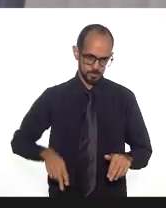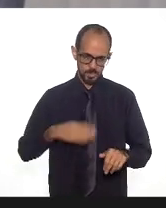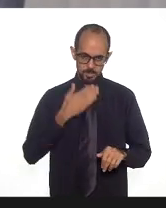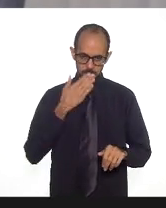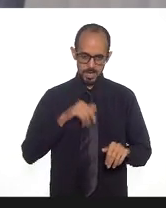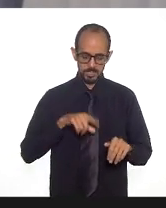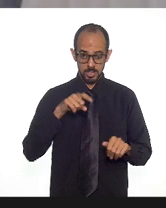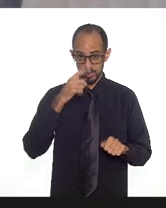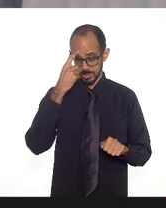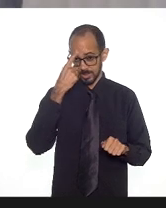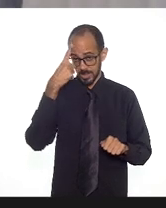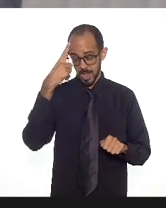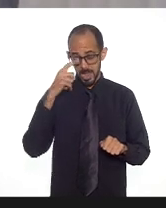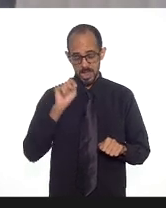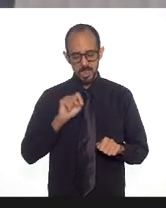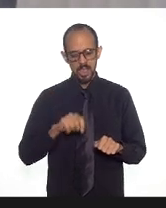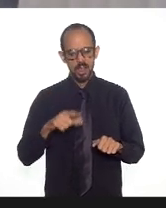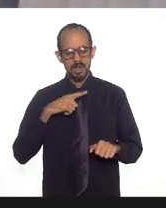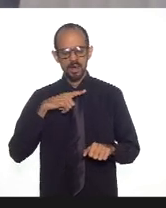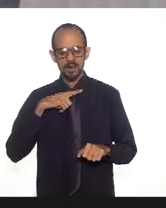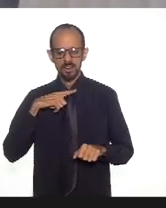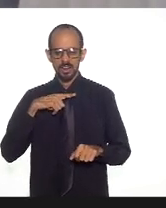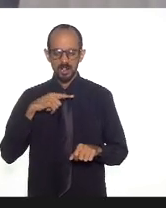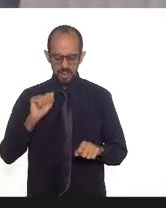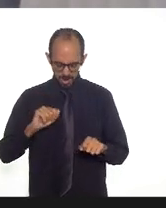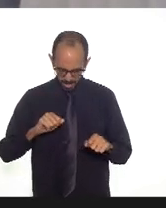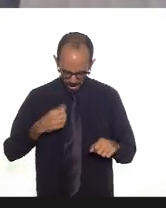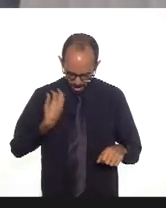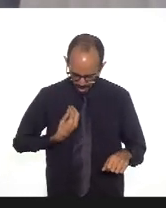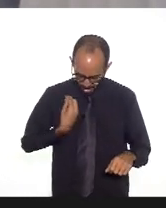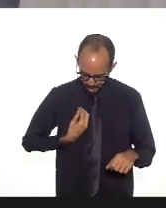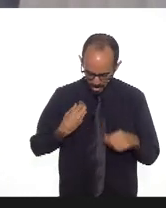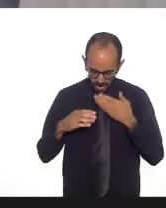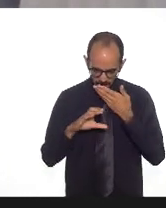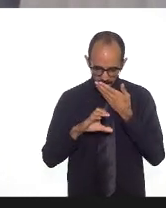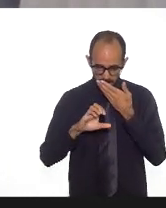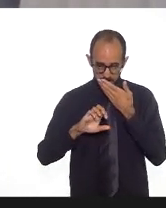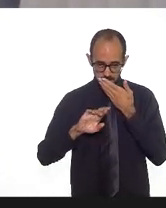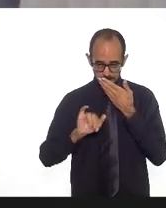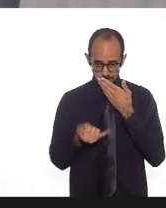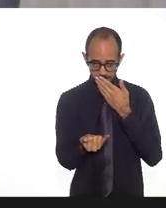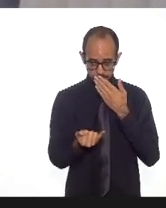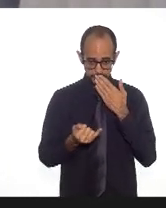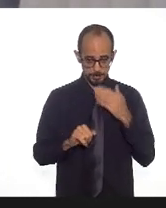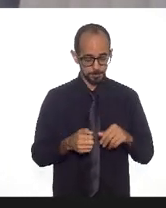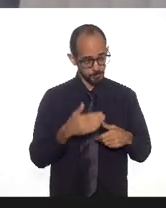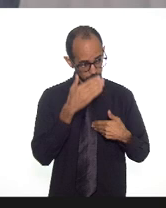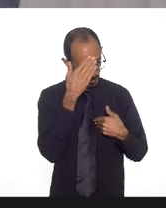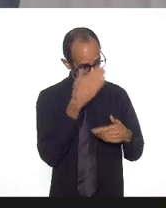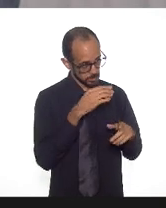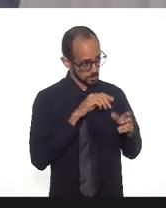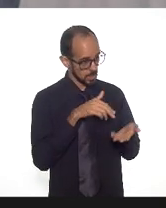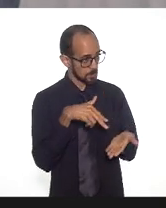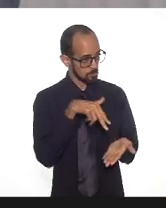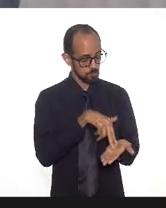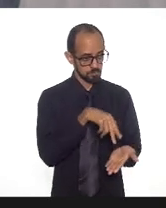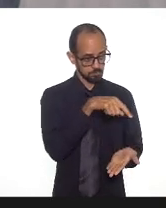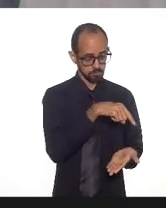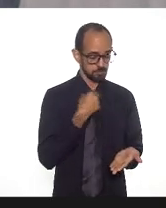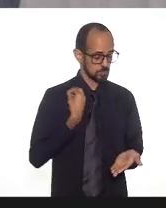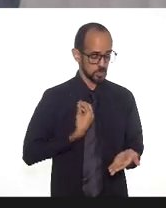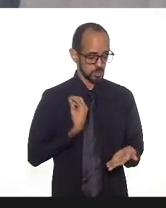tem para o funcionamento do CCIEG durante todo esse período. Agradecer a presença de todos os representantes